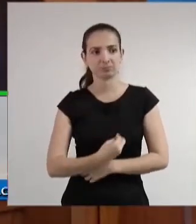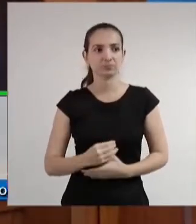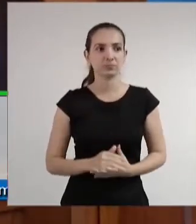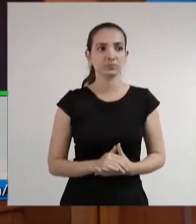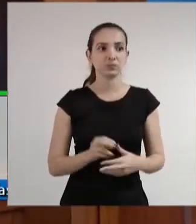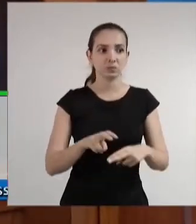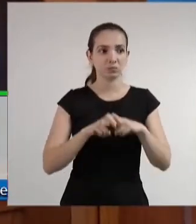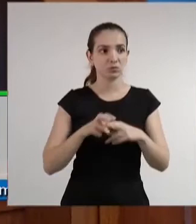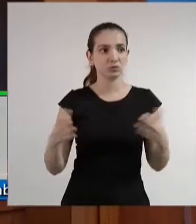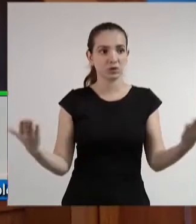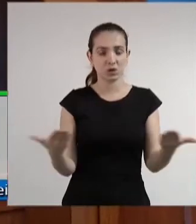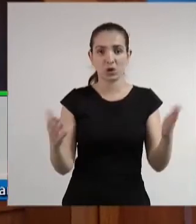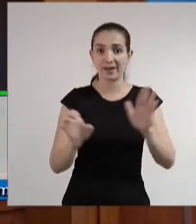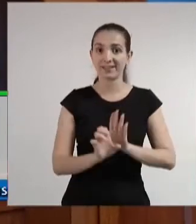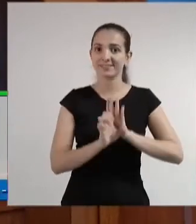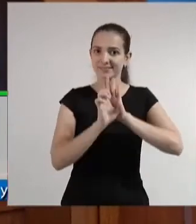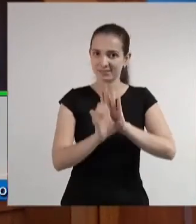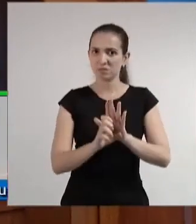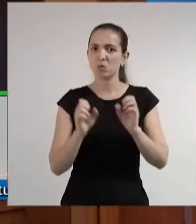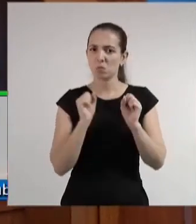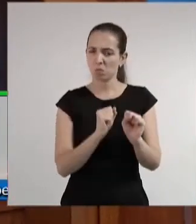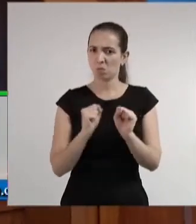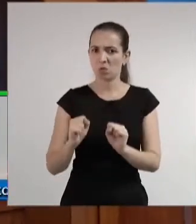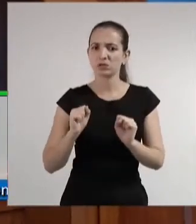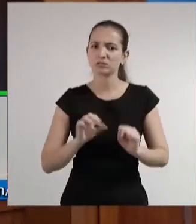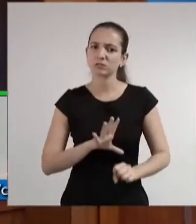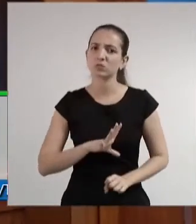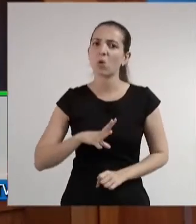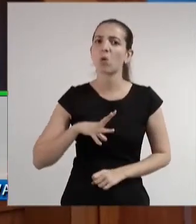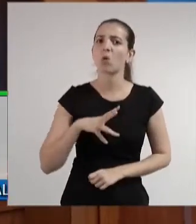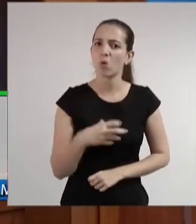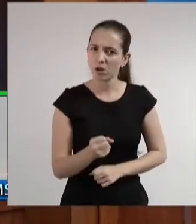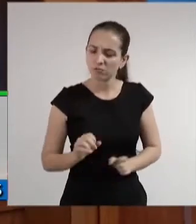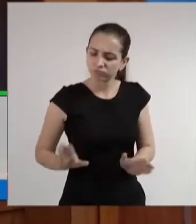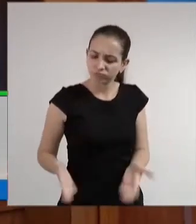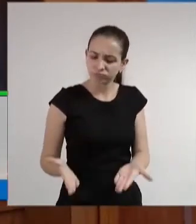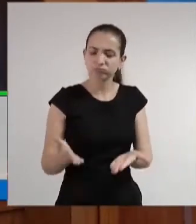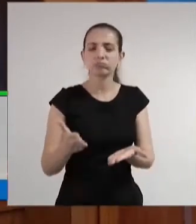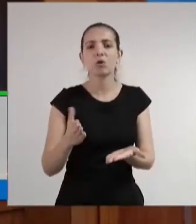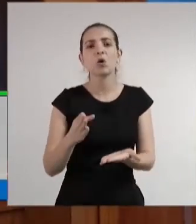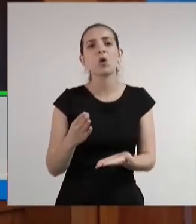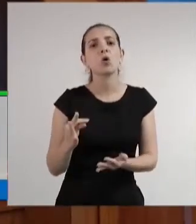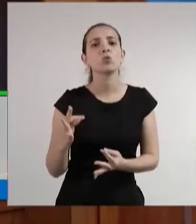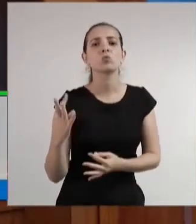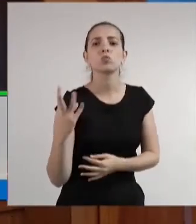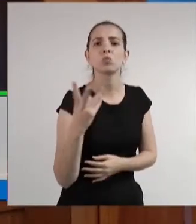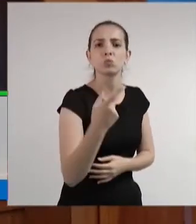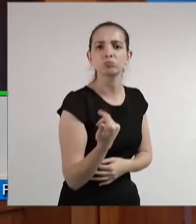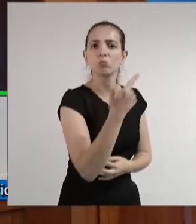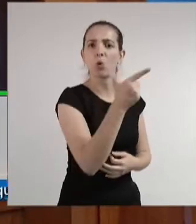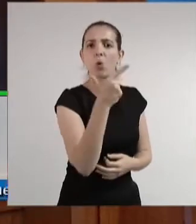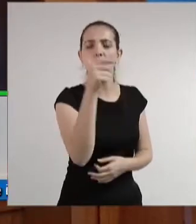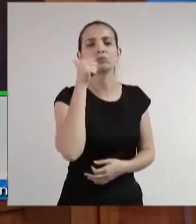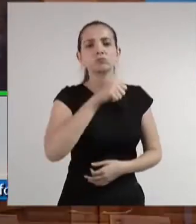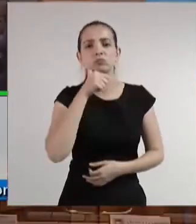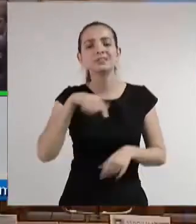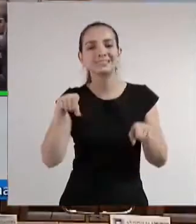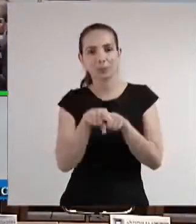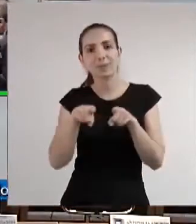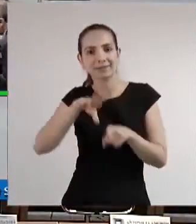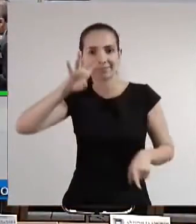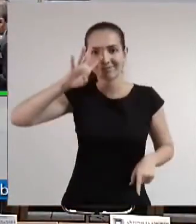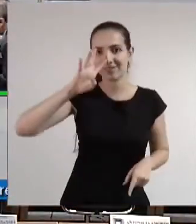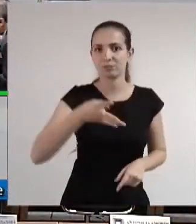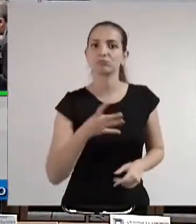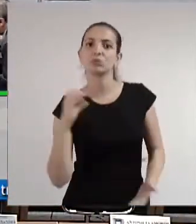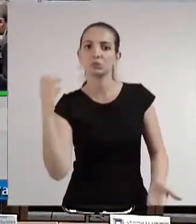esse exemplo possa encorajar tantas outras mulheres a fazer a denúncia do seu agressor. E finalizo, senhor